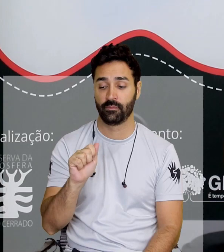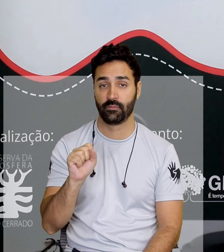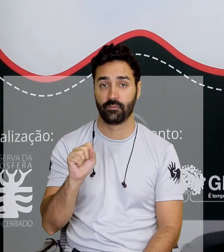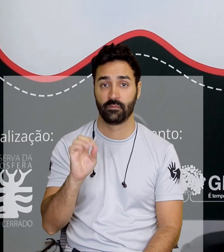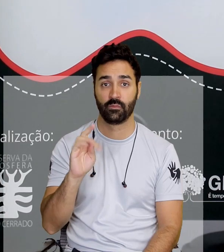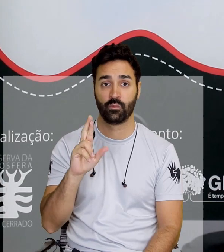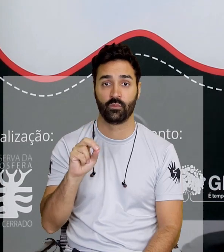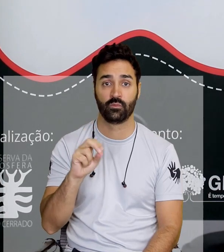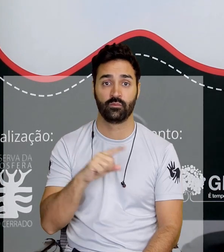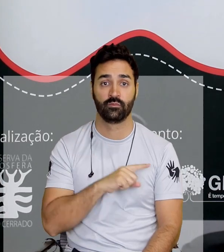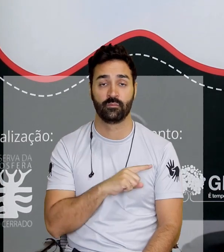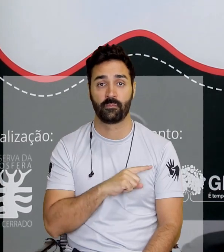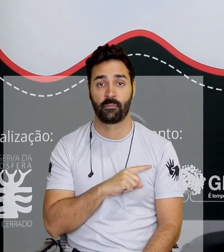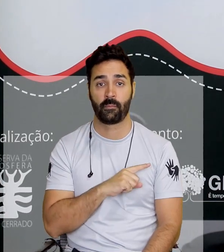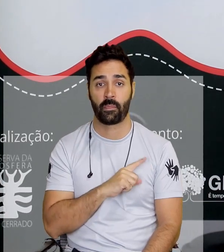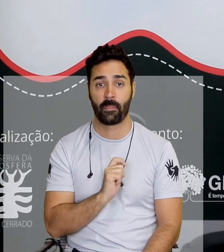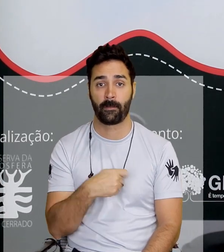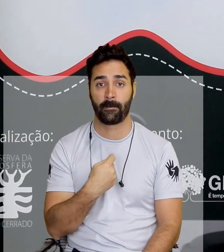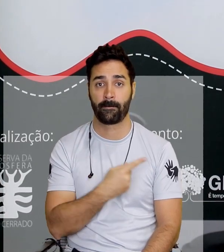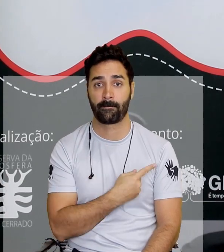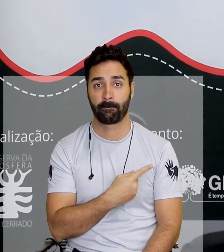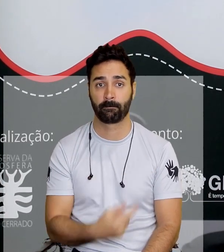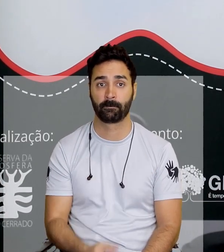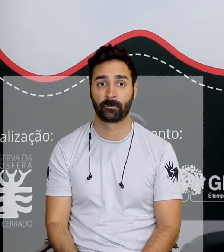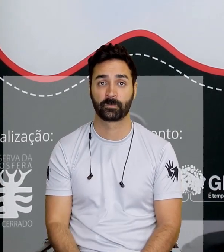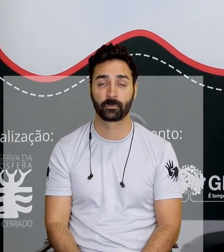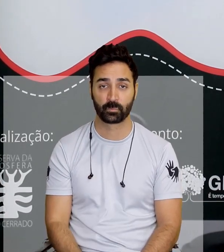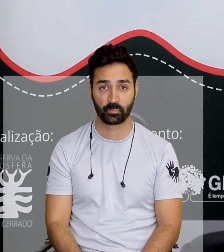pai, segundo.